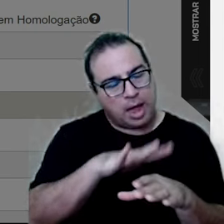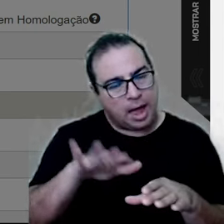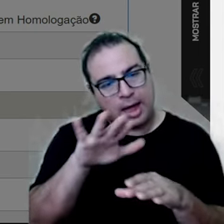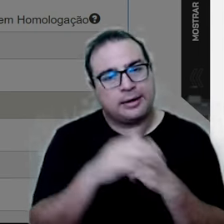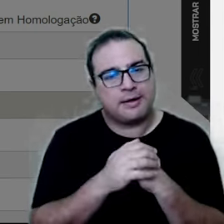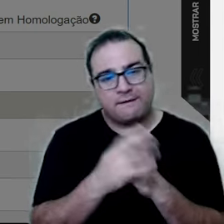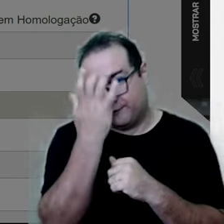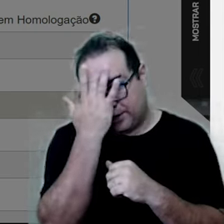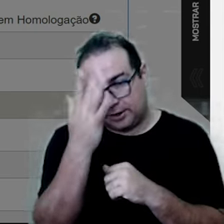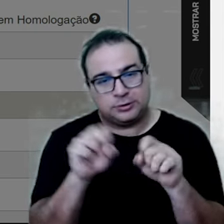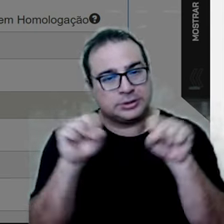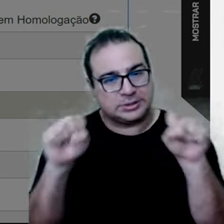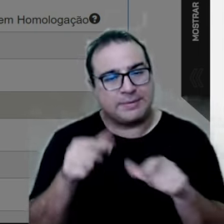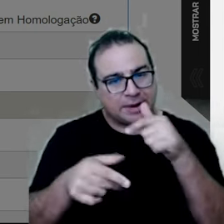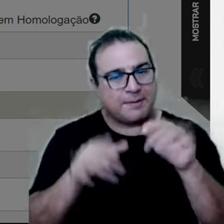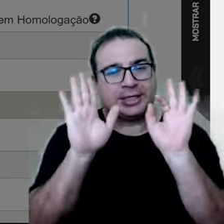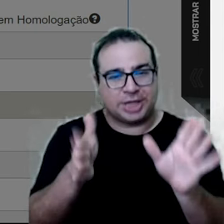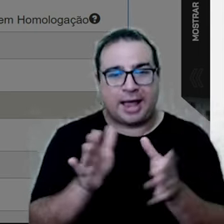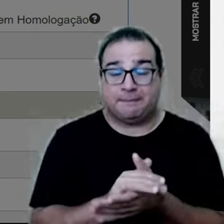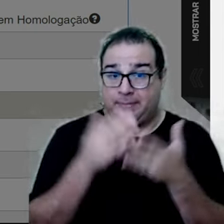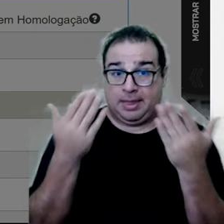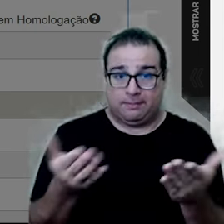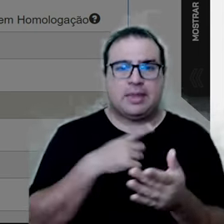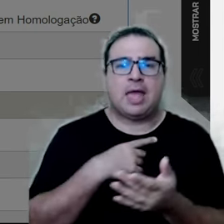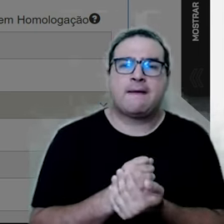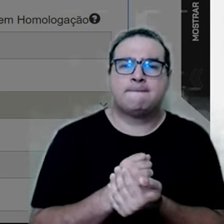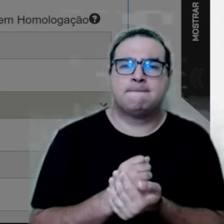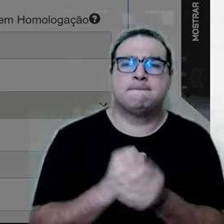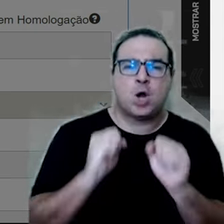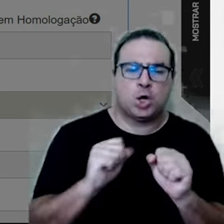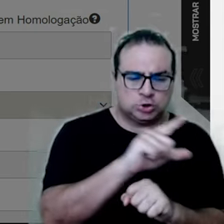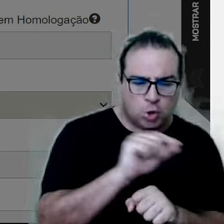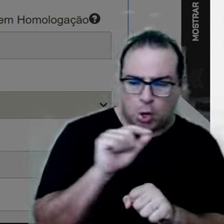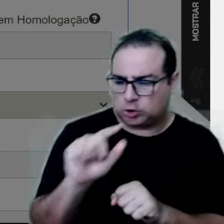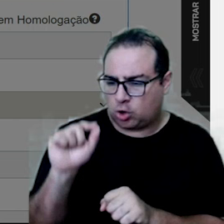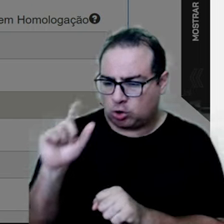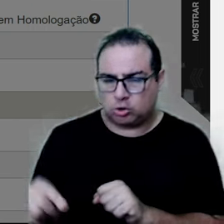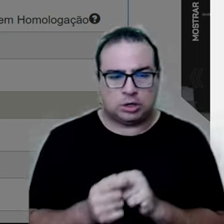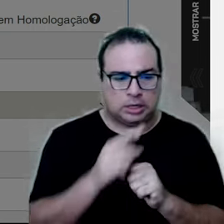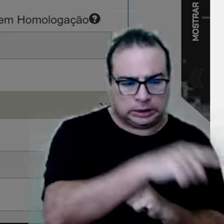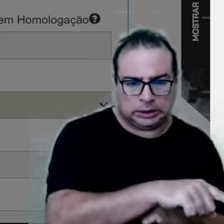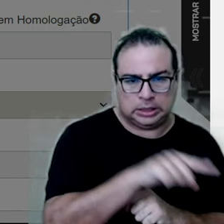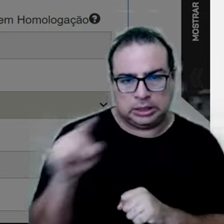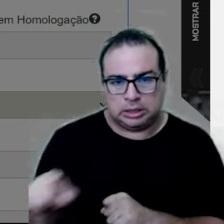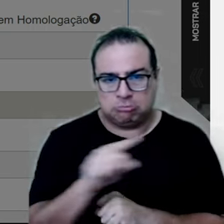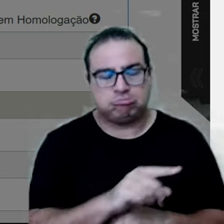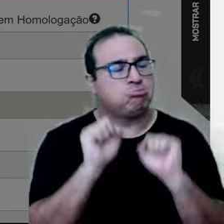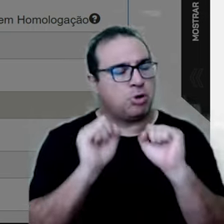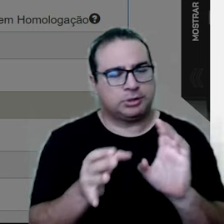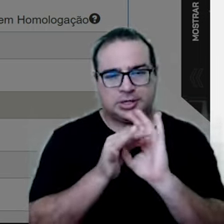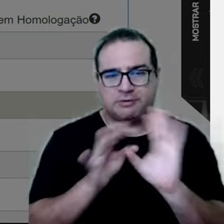parte fácil aqui que o sistema funciona já entendeu então tem essa mobilidade que é bem legal né